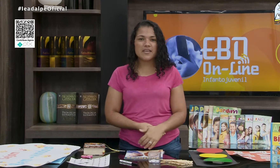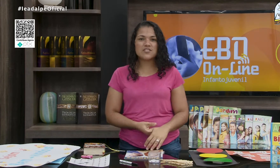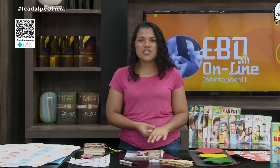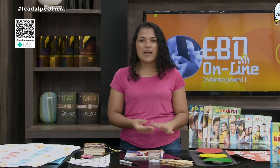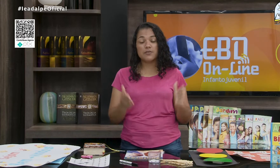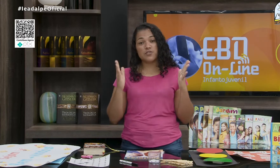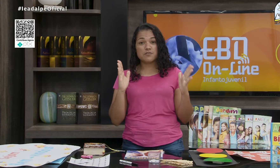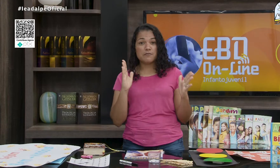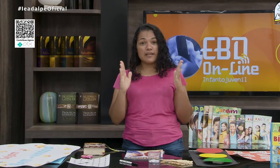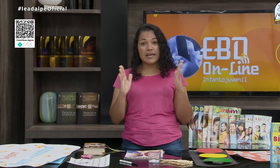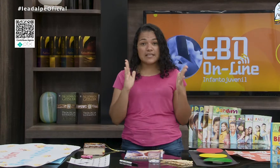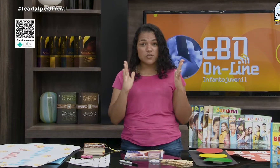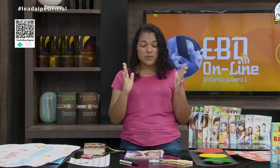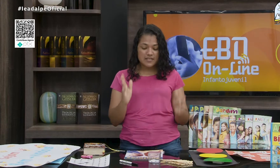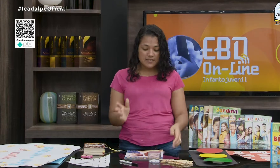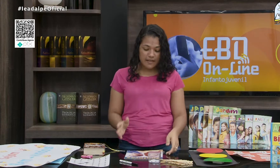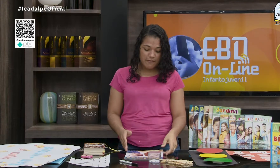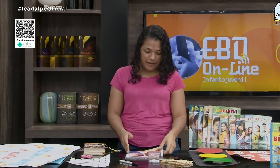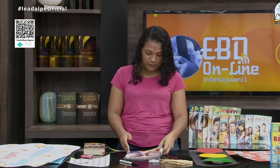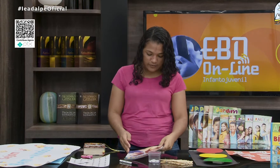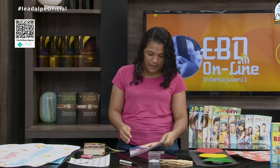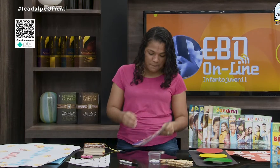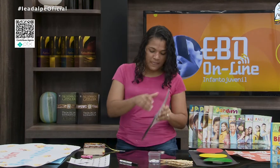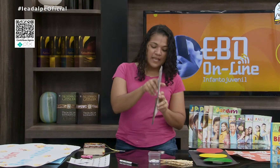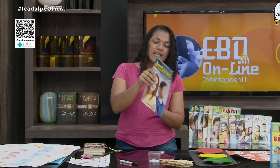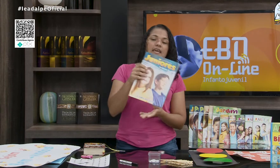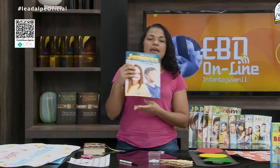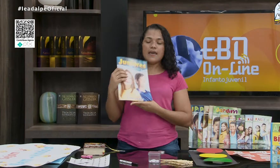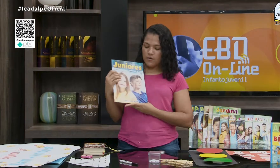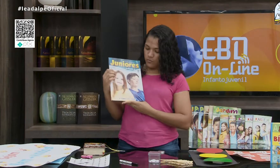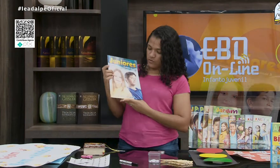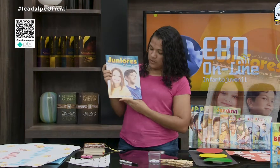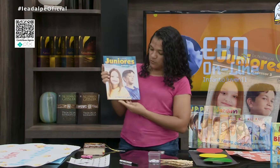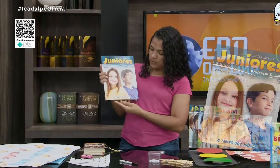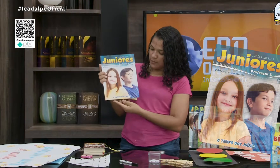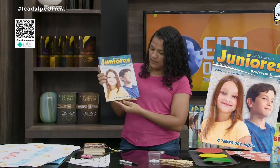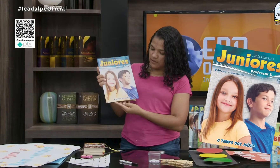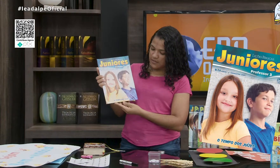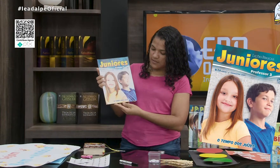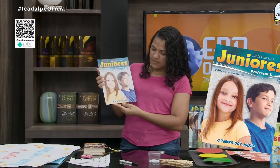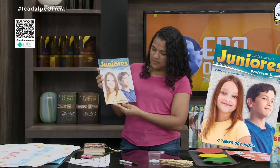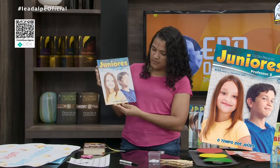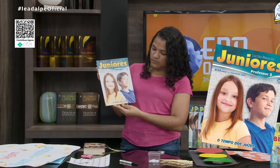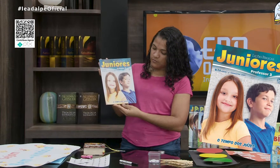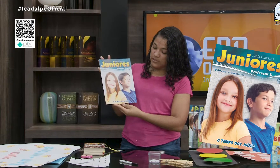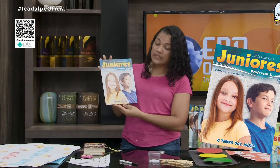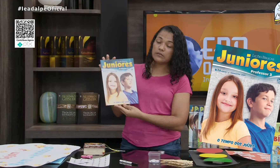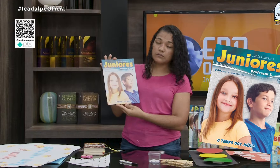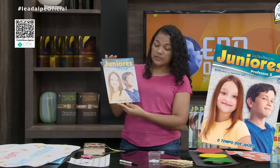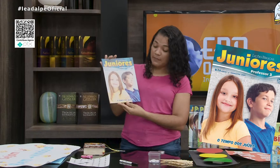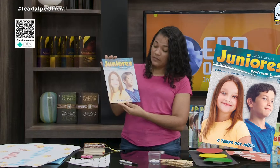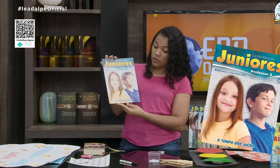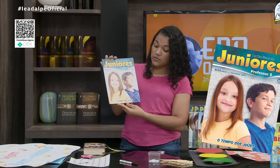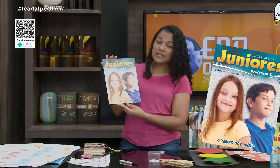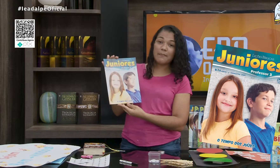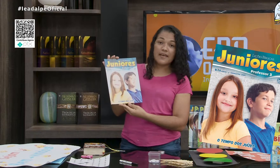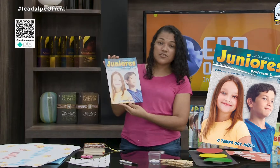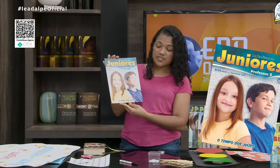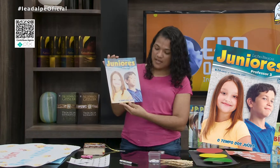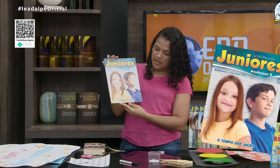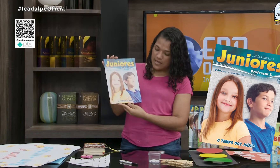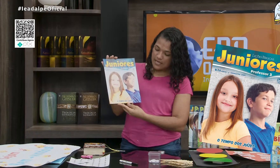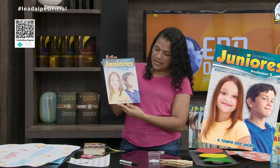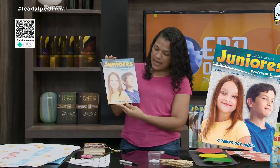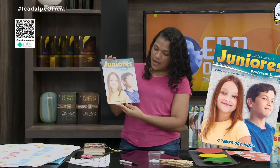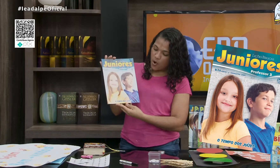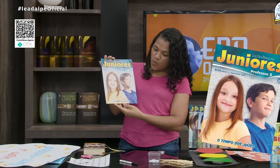primeiro rei de Israel. Então a gente vai falar aí sobre esse intervalo, tá? Que é o tema da nossa lição, o tema do nosso trimestre,